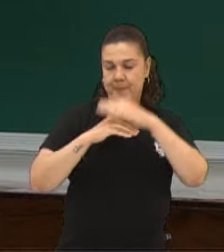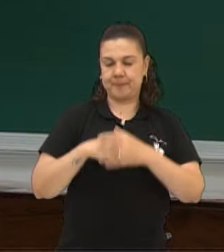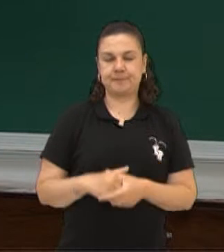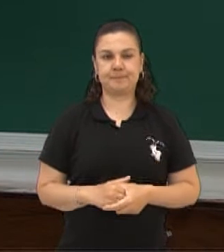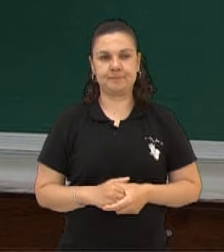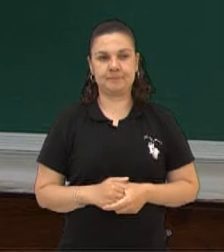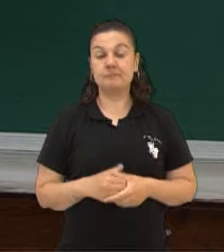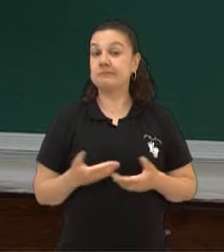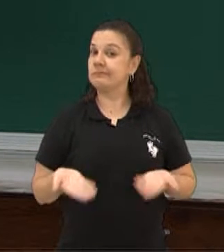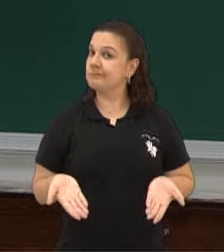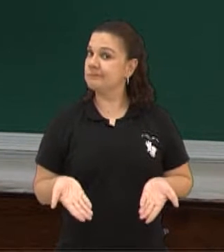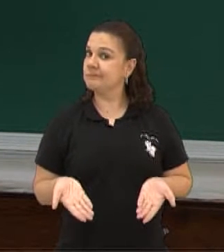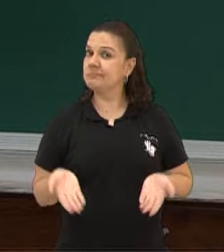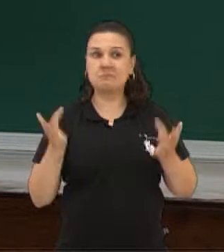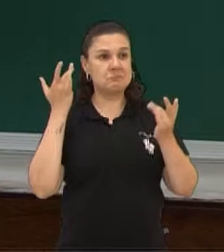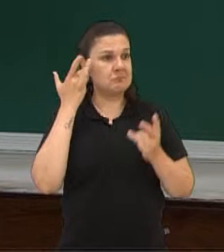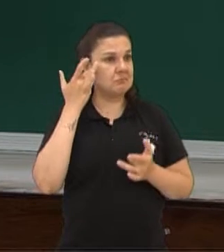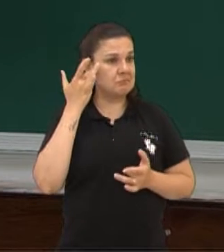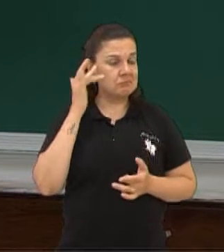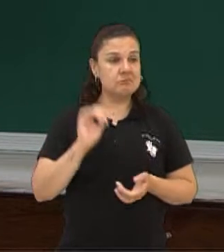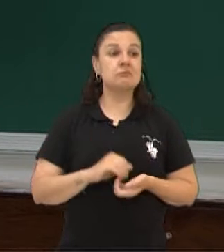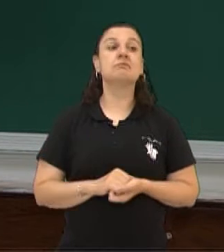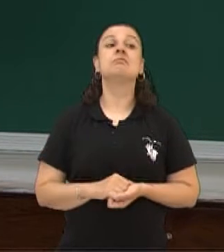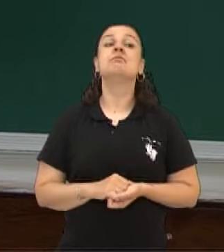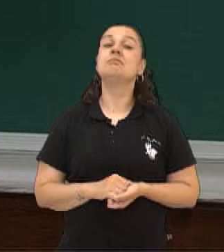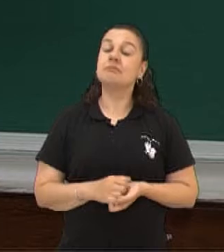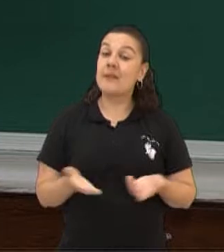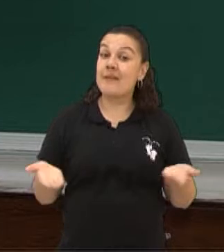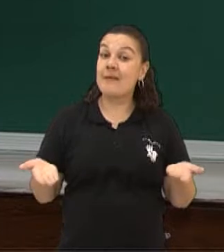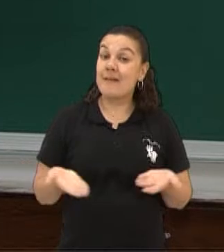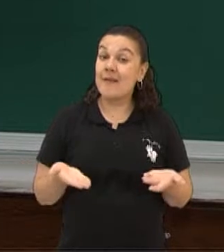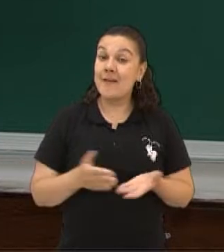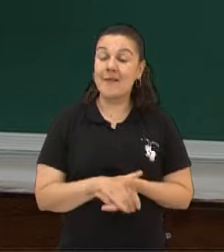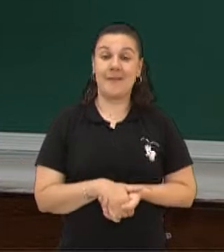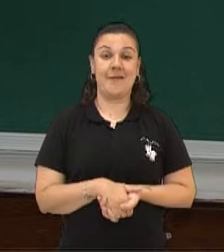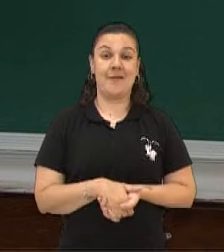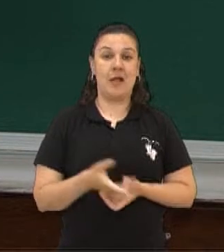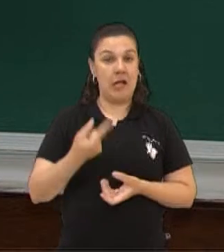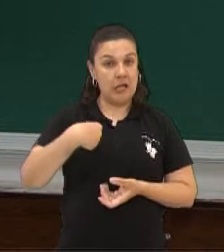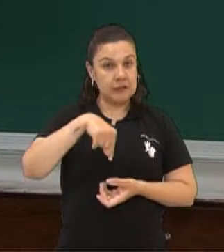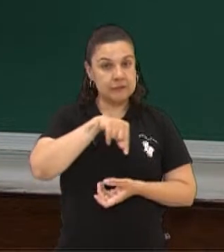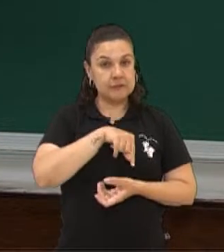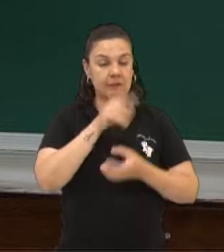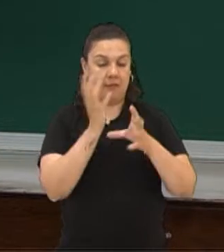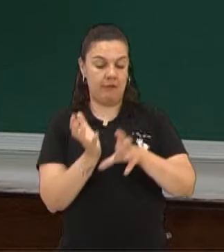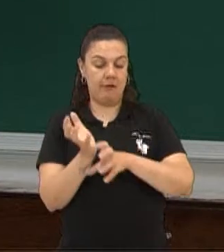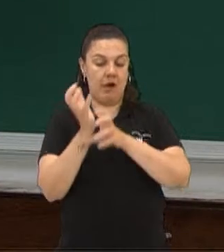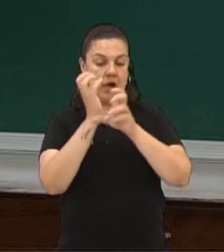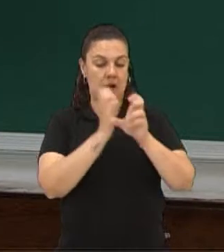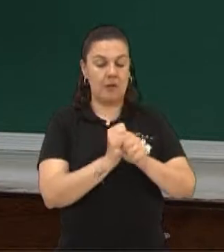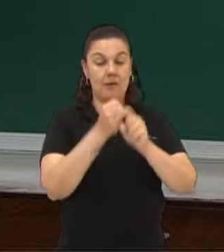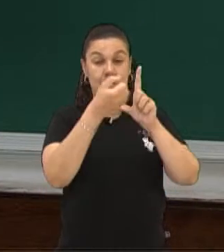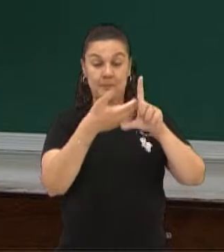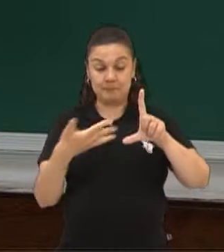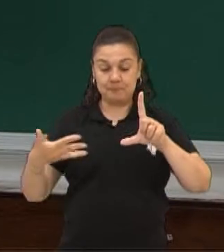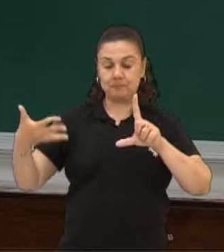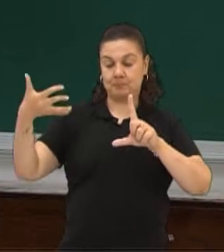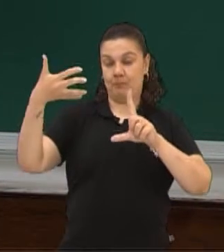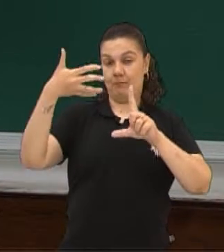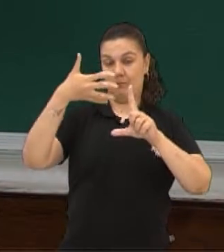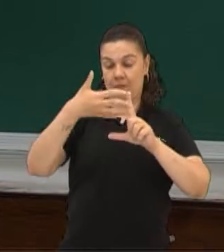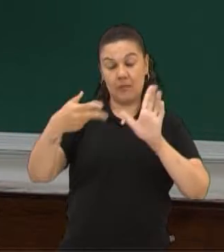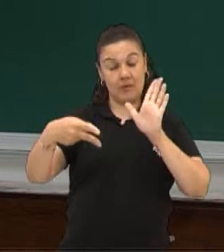parede? Não sei! E agora? A gente tem que calcular a área dessa parede